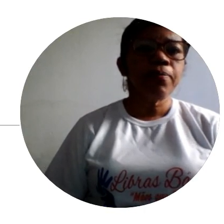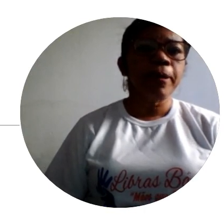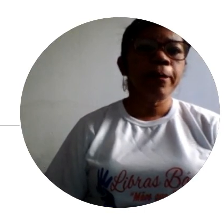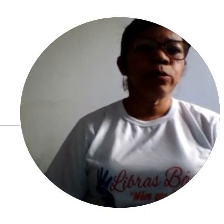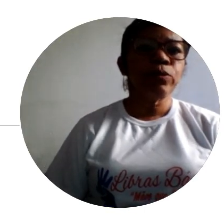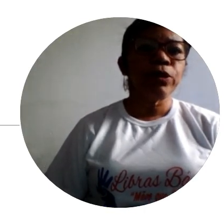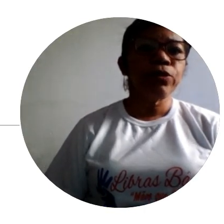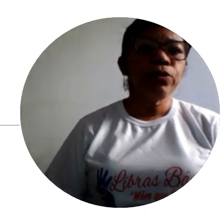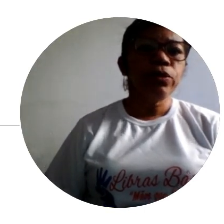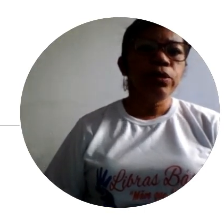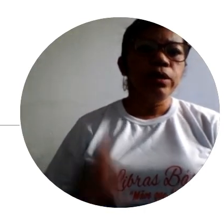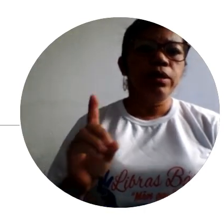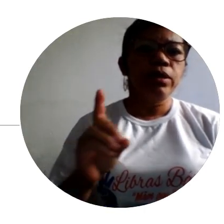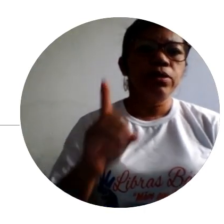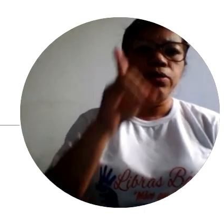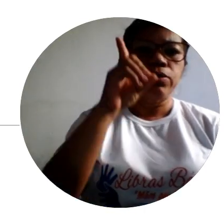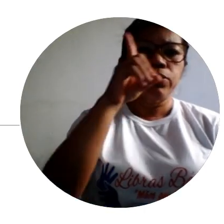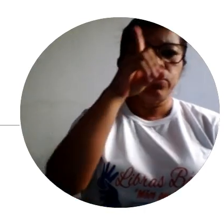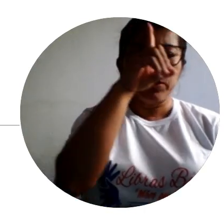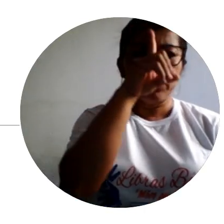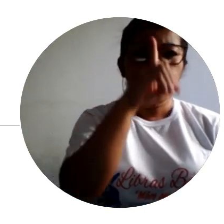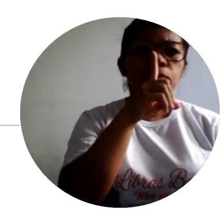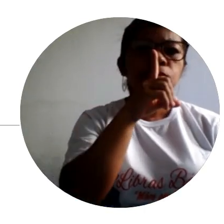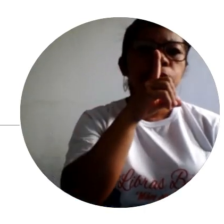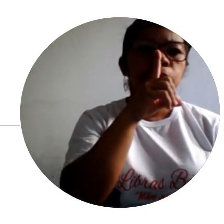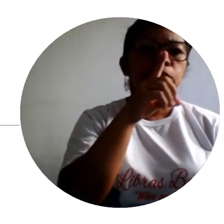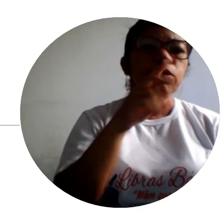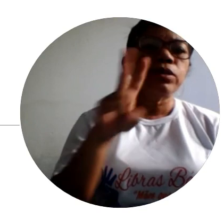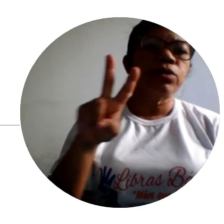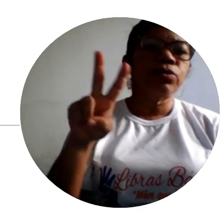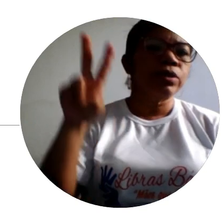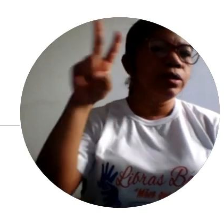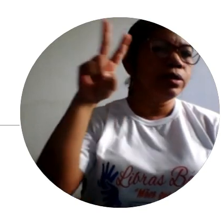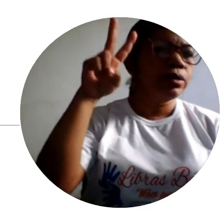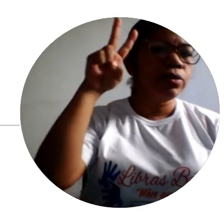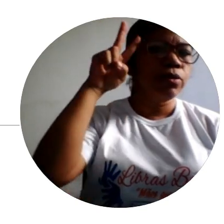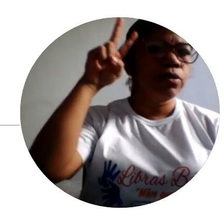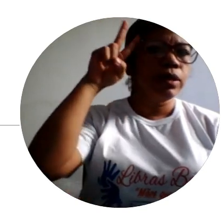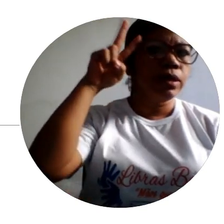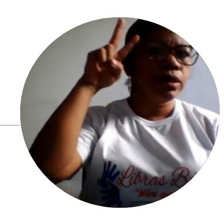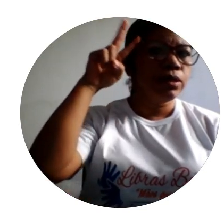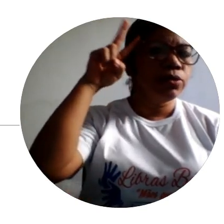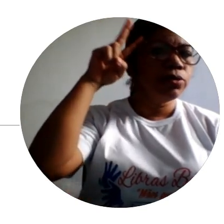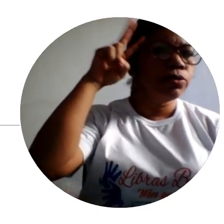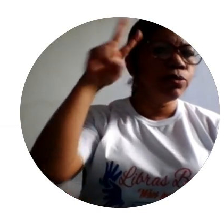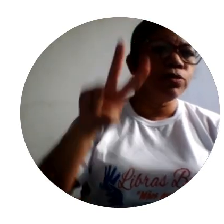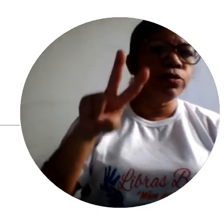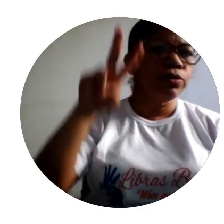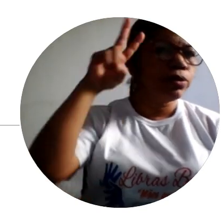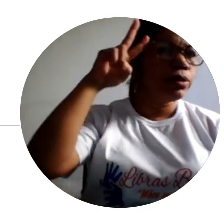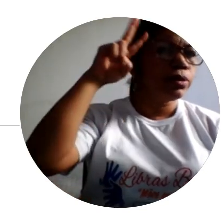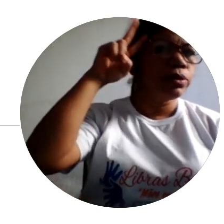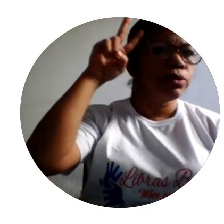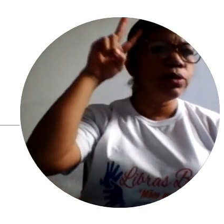semana, né? O domingo, que, ó, domingo. Segunda, eu coloco aqui o número